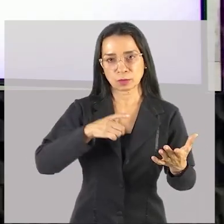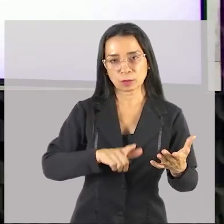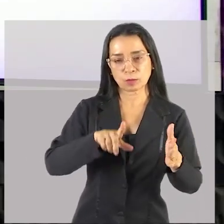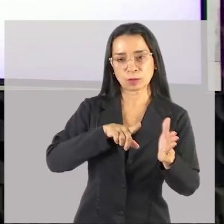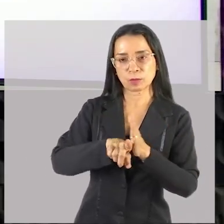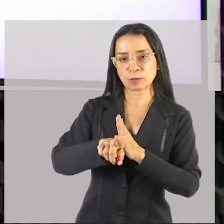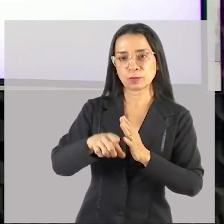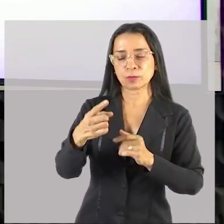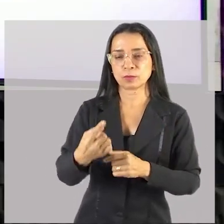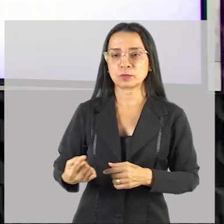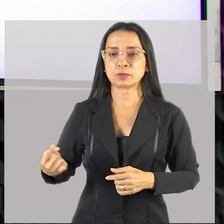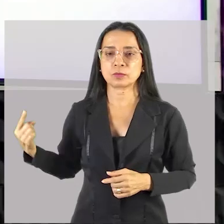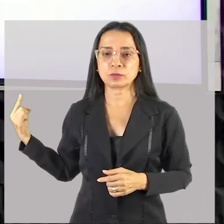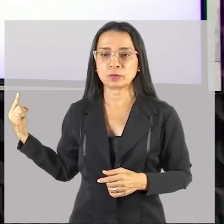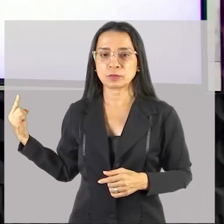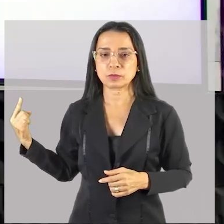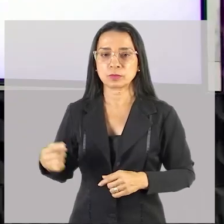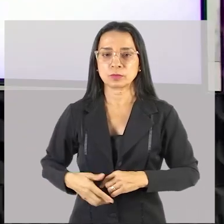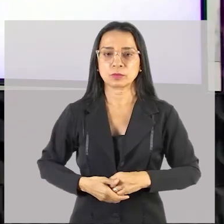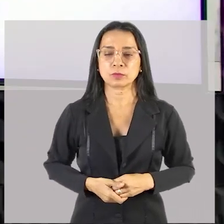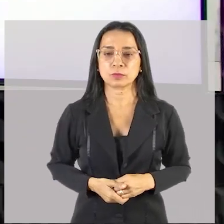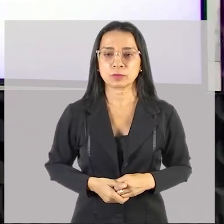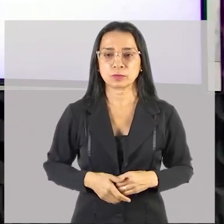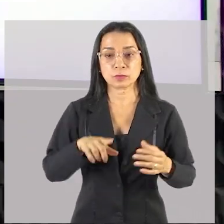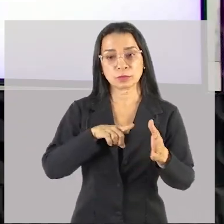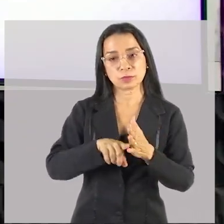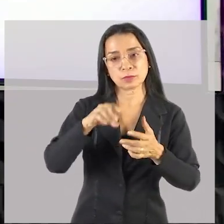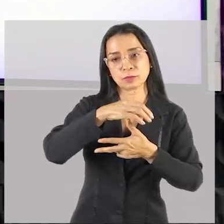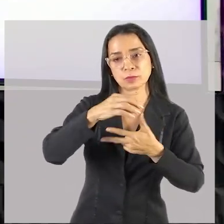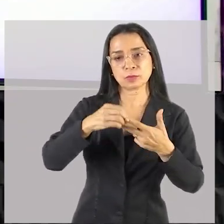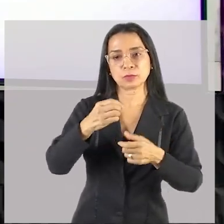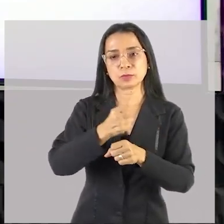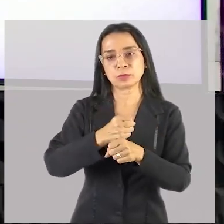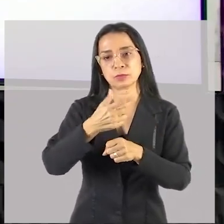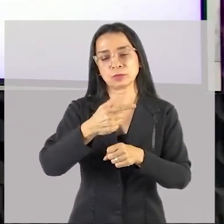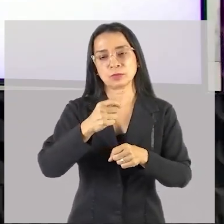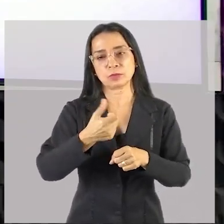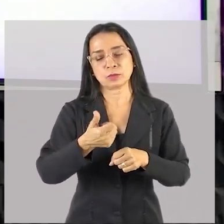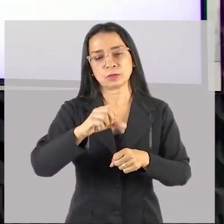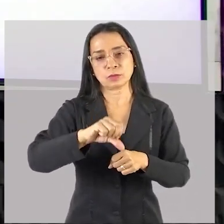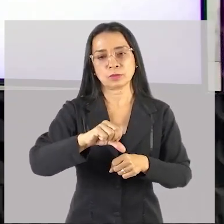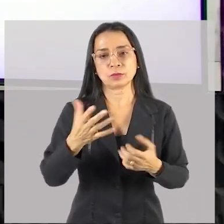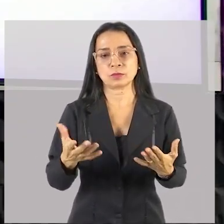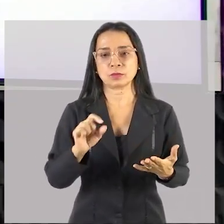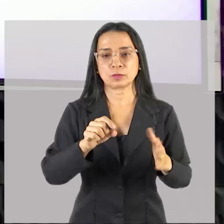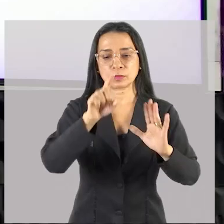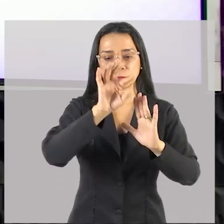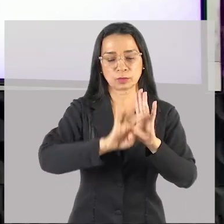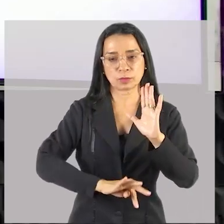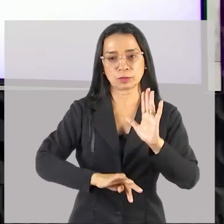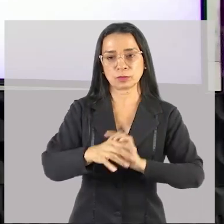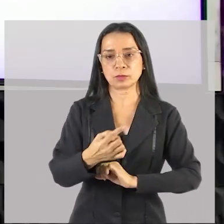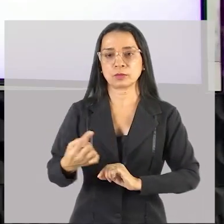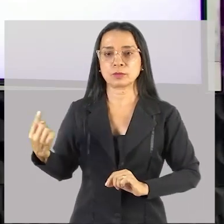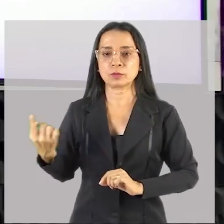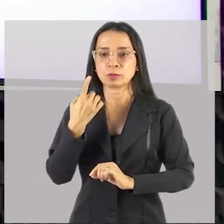né, mais adequada ao que pede a questão. Porém, não é necessariamente os asiáticos.